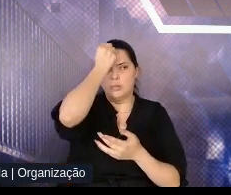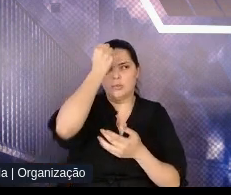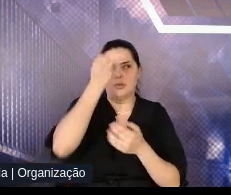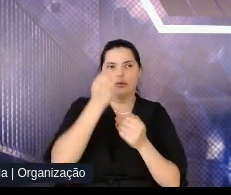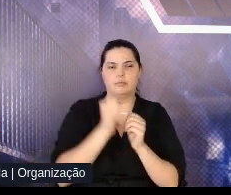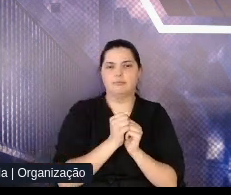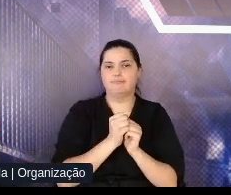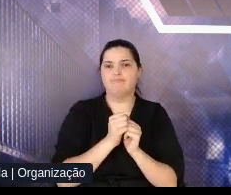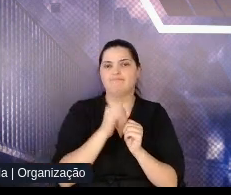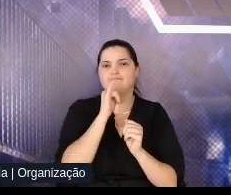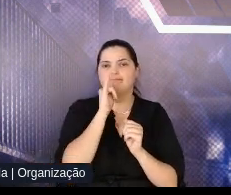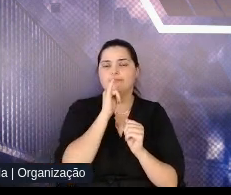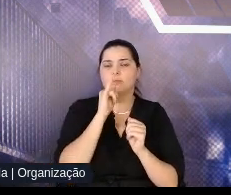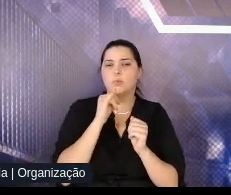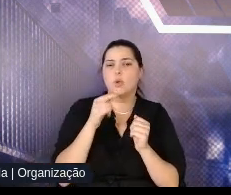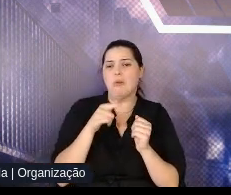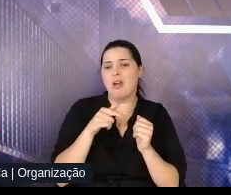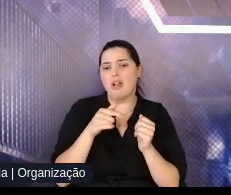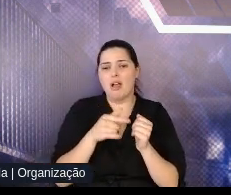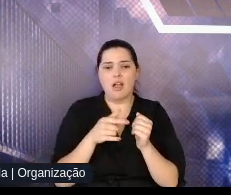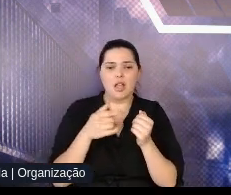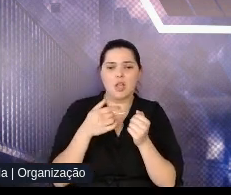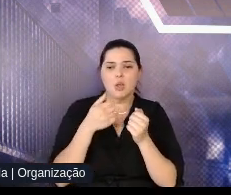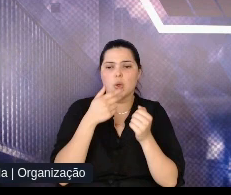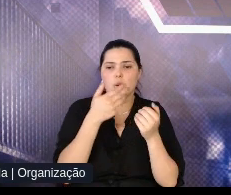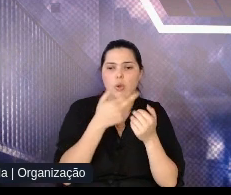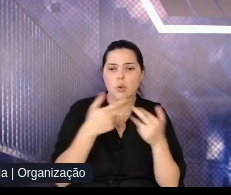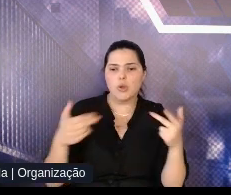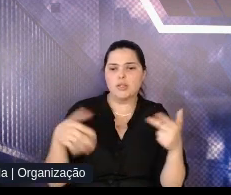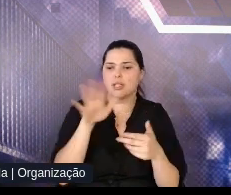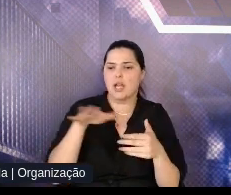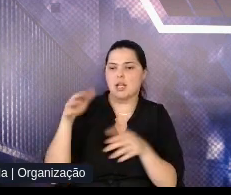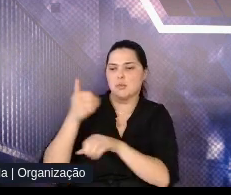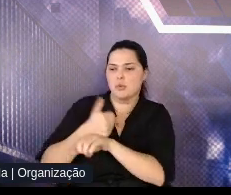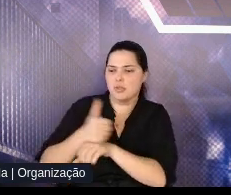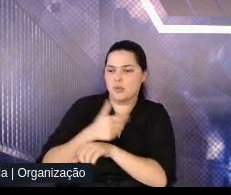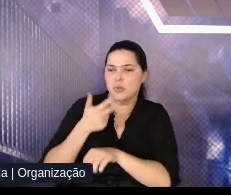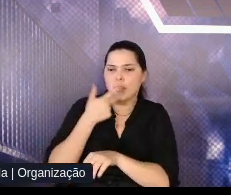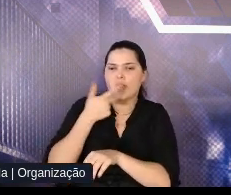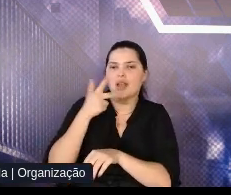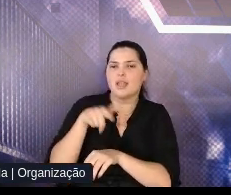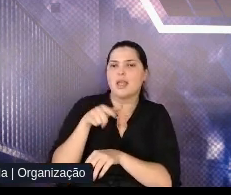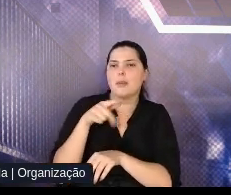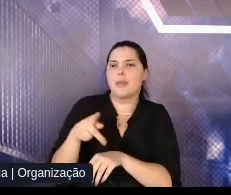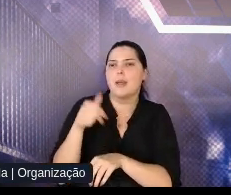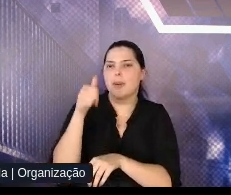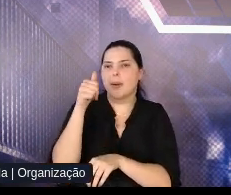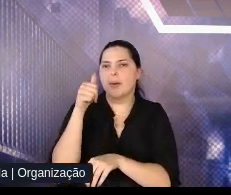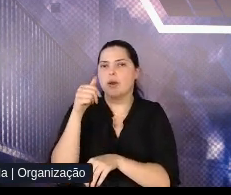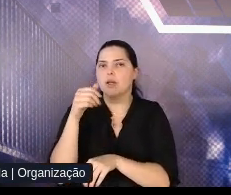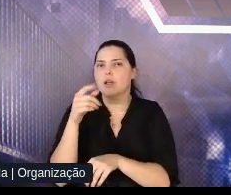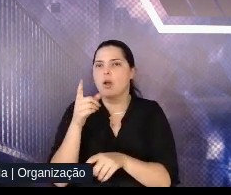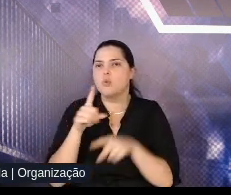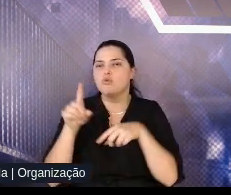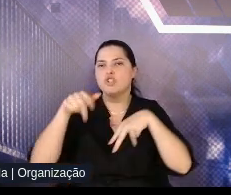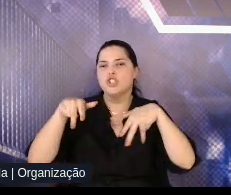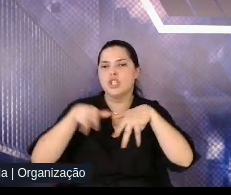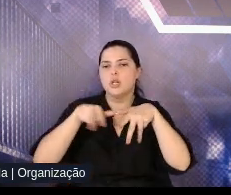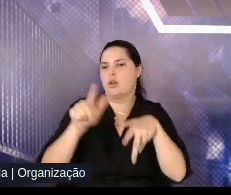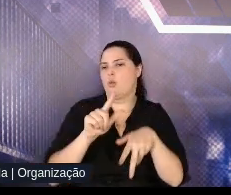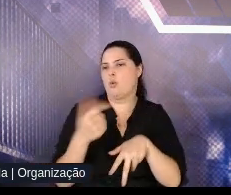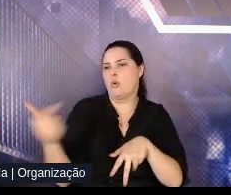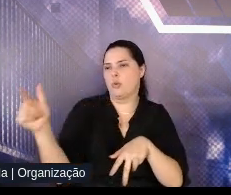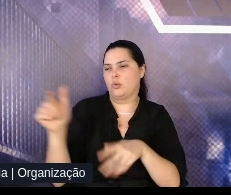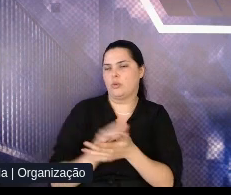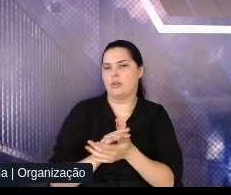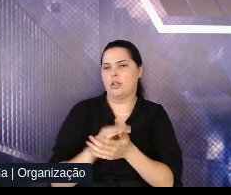você estipular que coisas, áreas, profissões são para determinado gênero e não para outro.